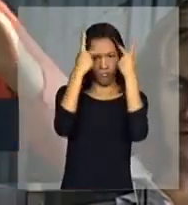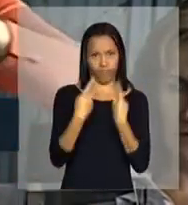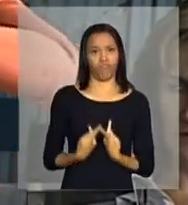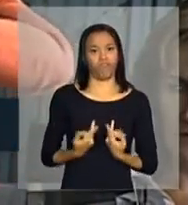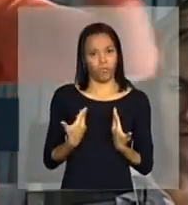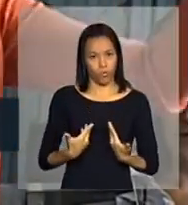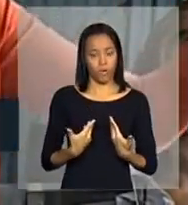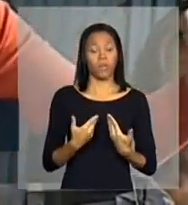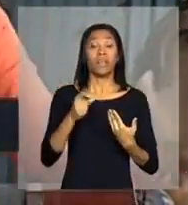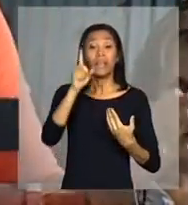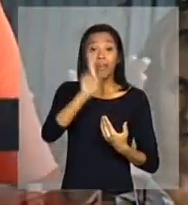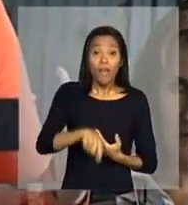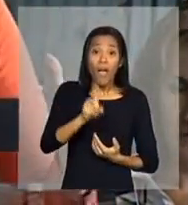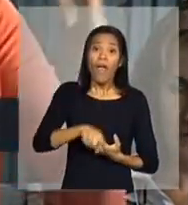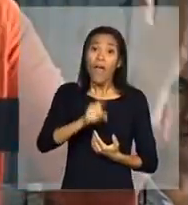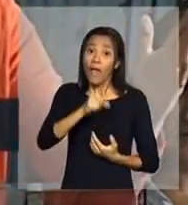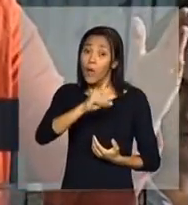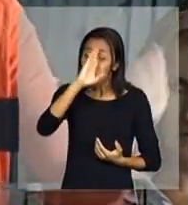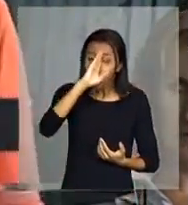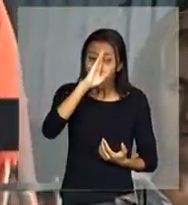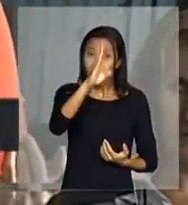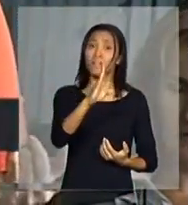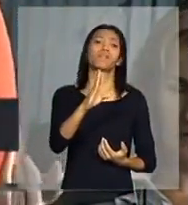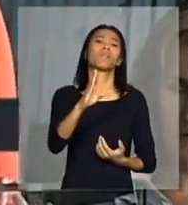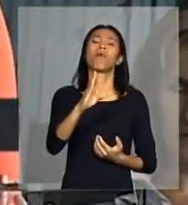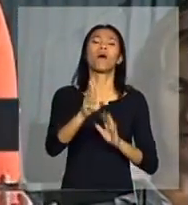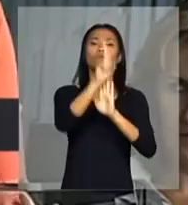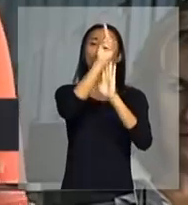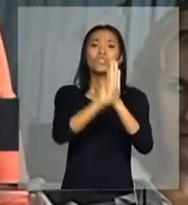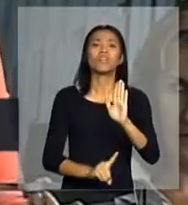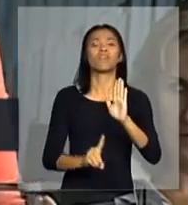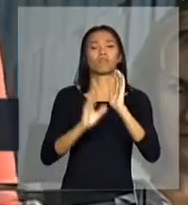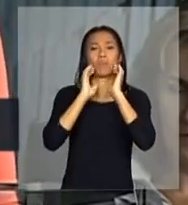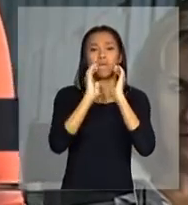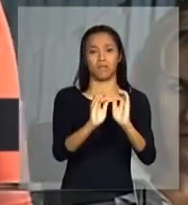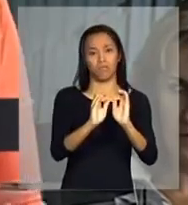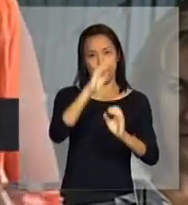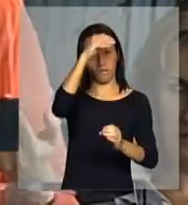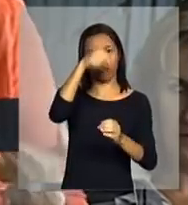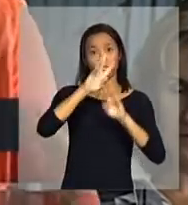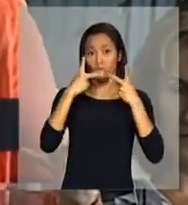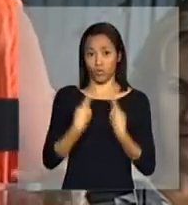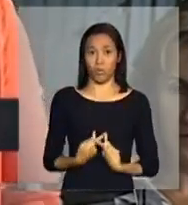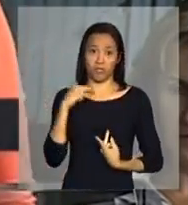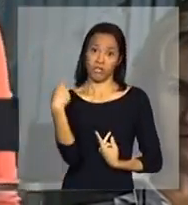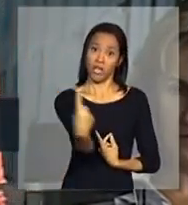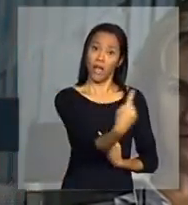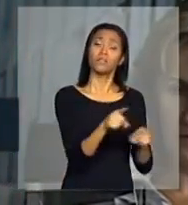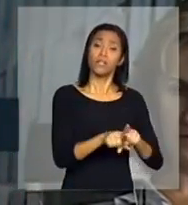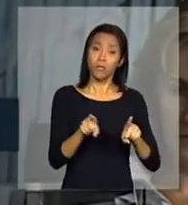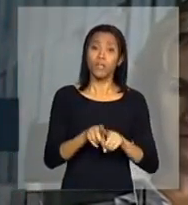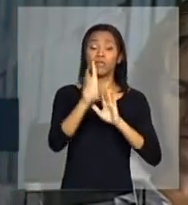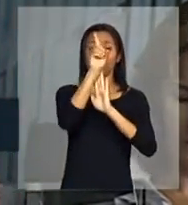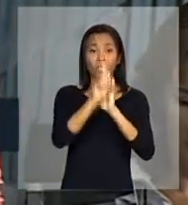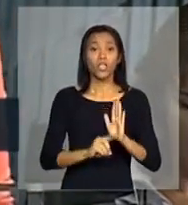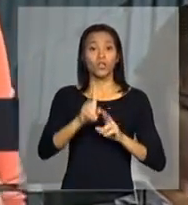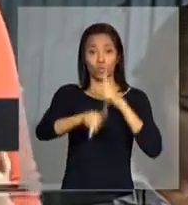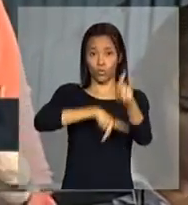que é o grande pano de fundo da democracia, dos direitos humanos e dos direitos dos povos indígenas